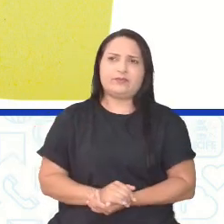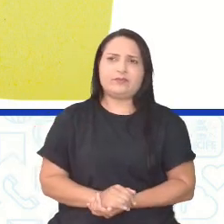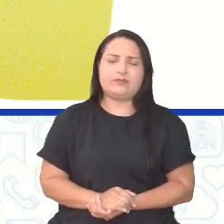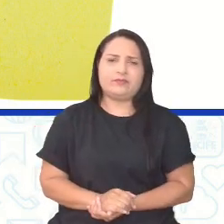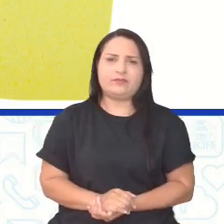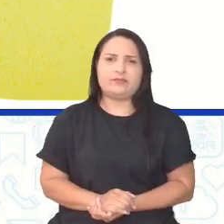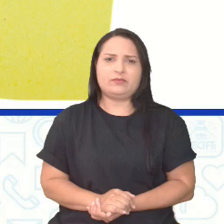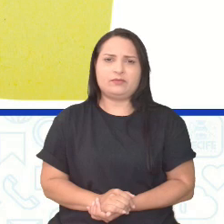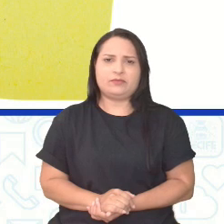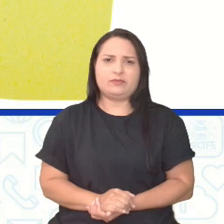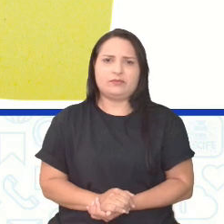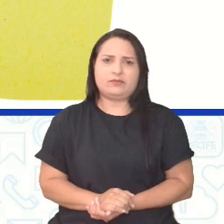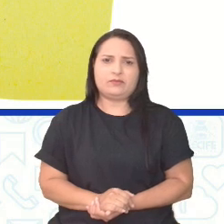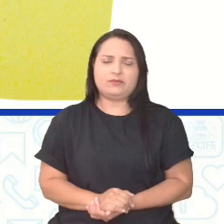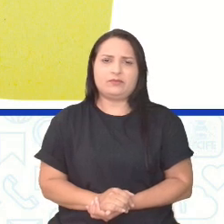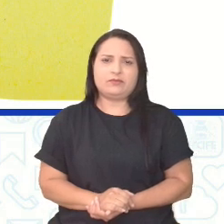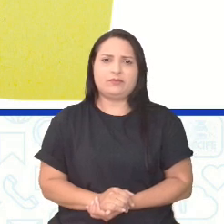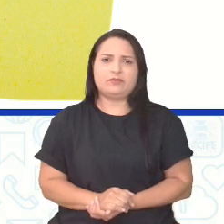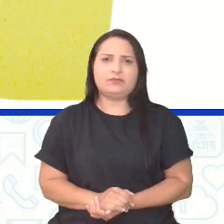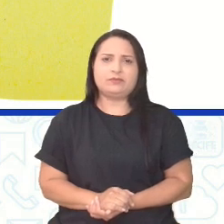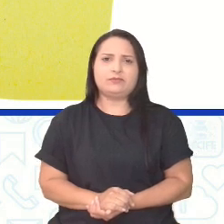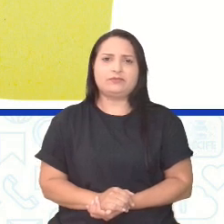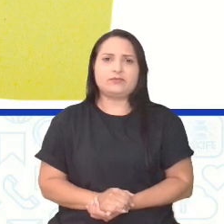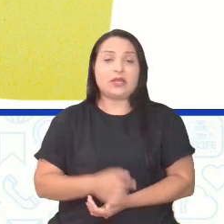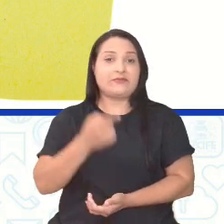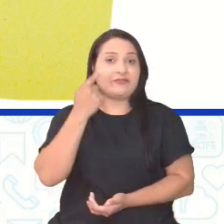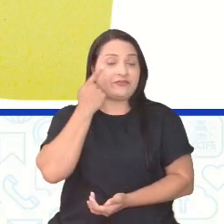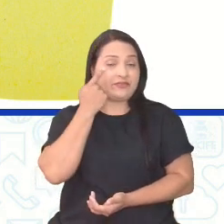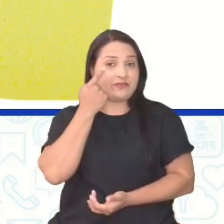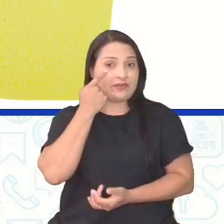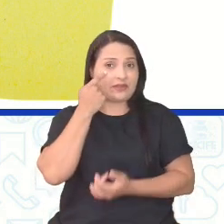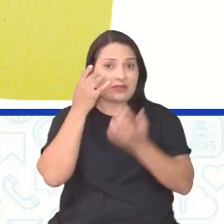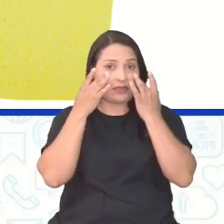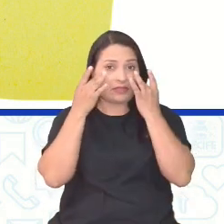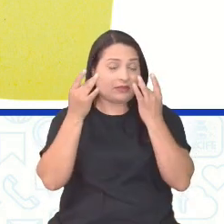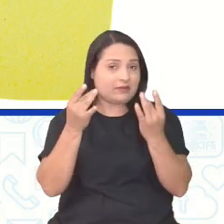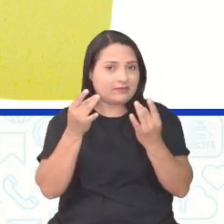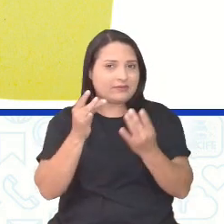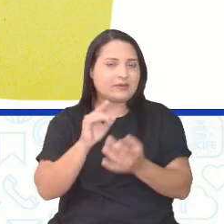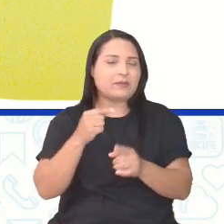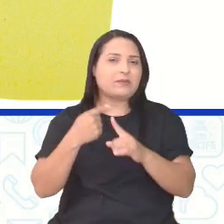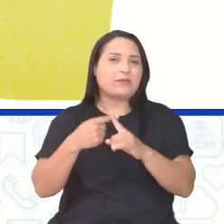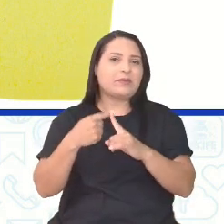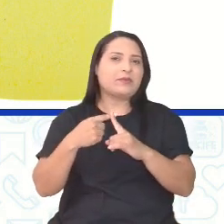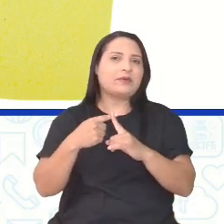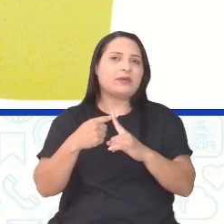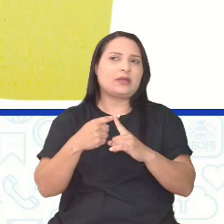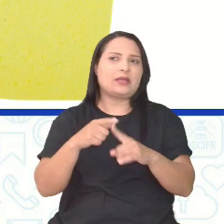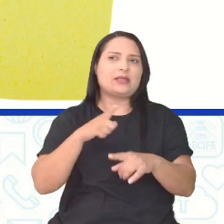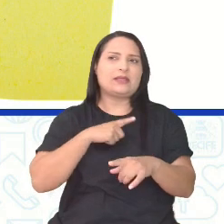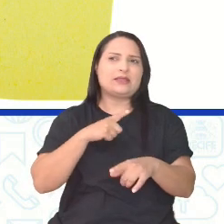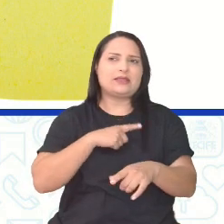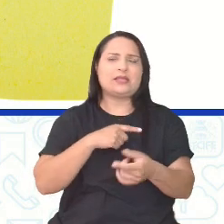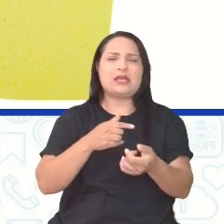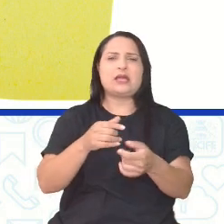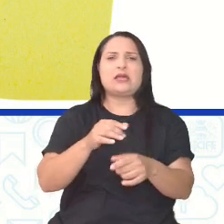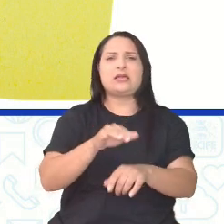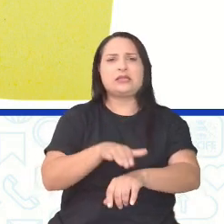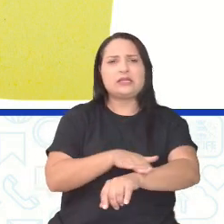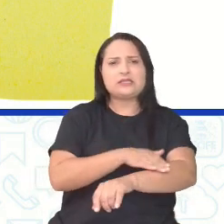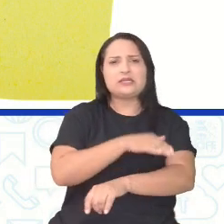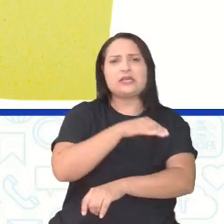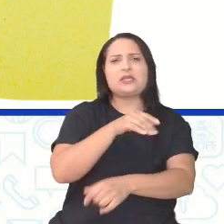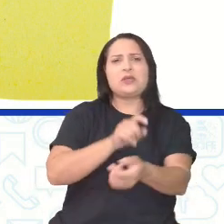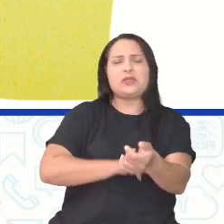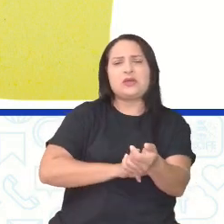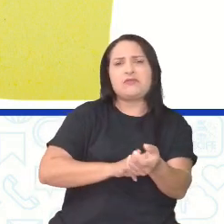vários tecidos. No decorrer da aula, fiquem atentos. Porque nesse pedacinho aí, gente, tem tecido nervoso, tem